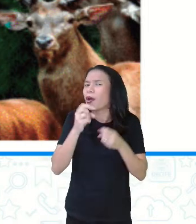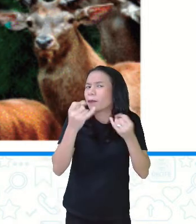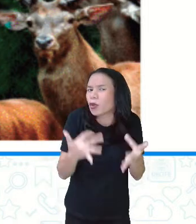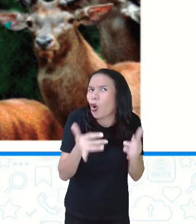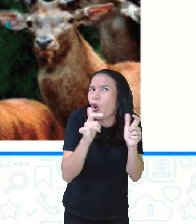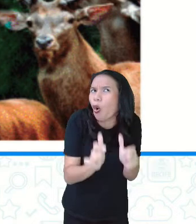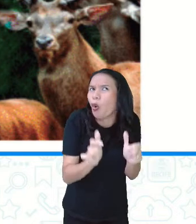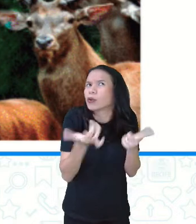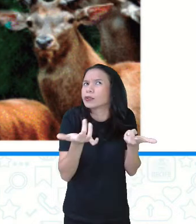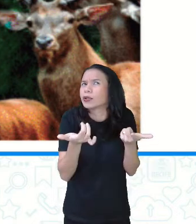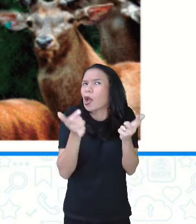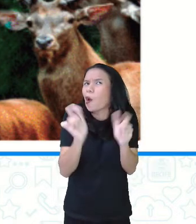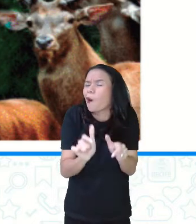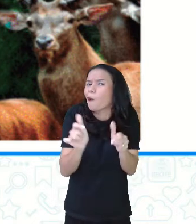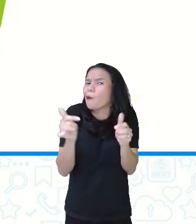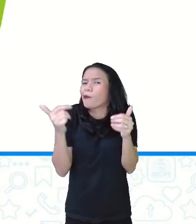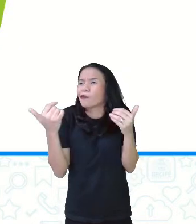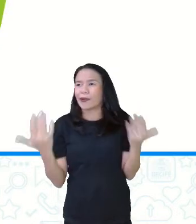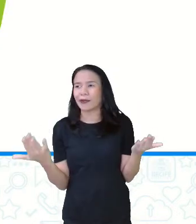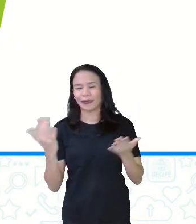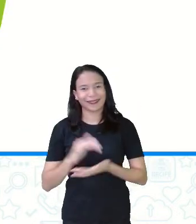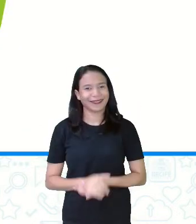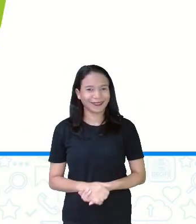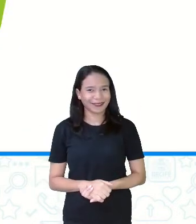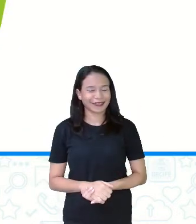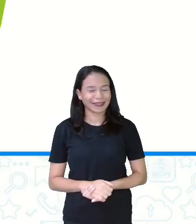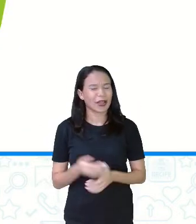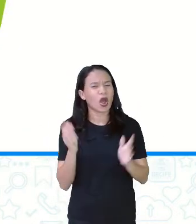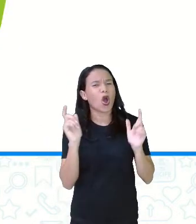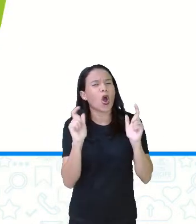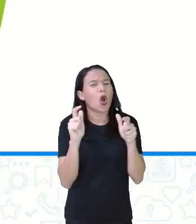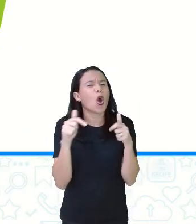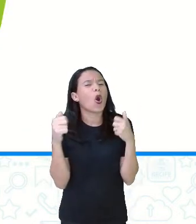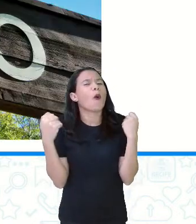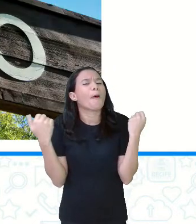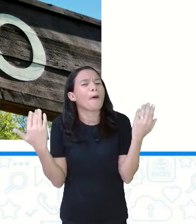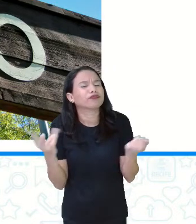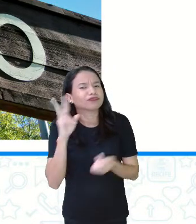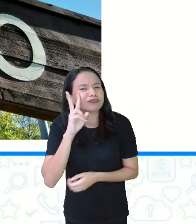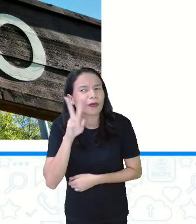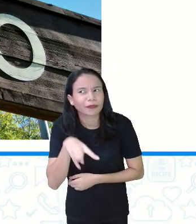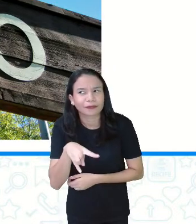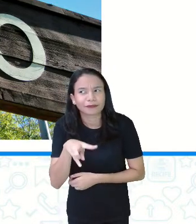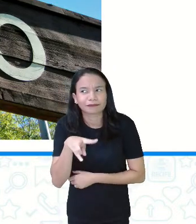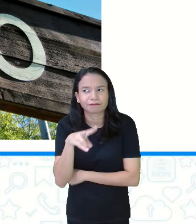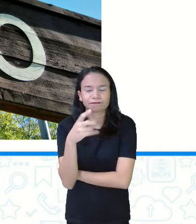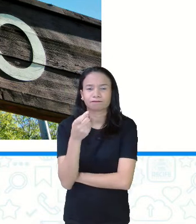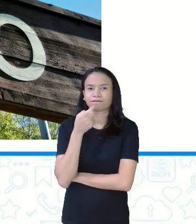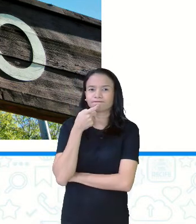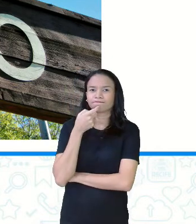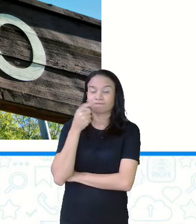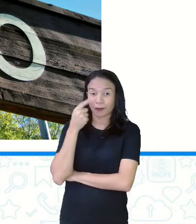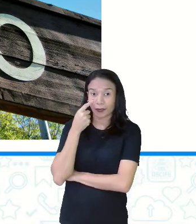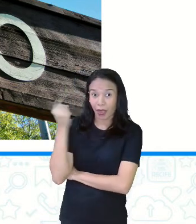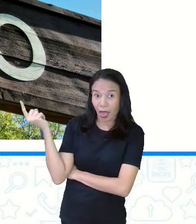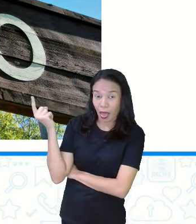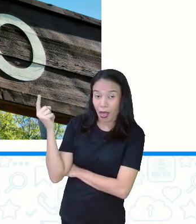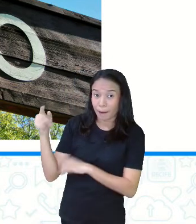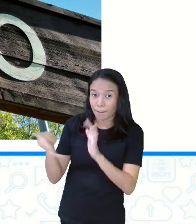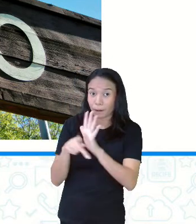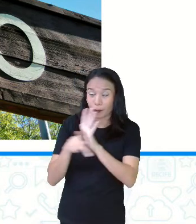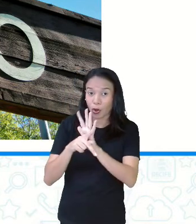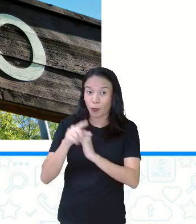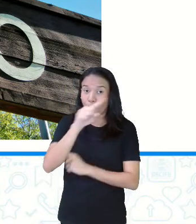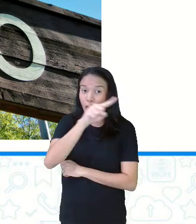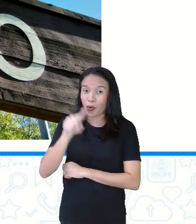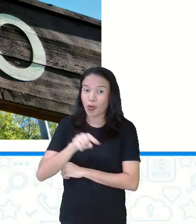será? Vamos ajudá-los. E aí, onde foi que vocês viram? Será que foi lá no zoológico, no horto? No